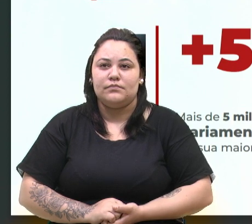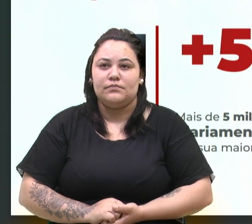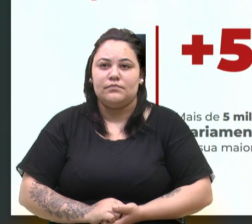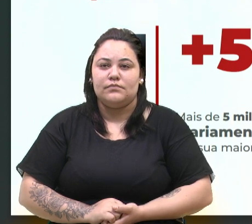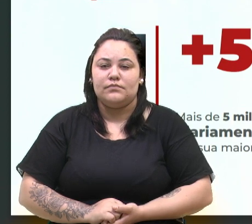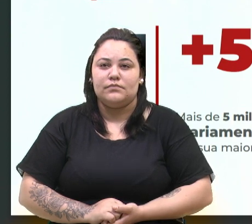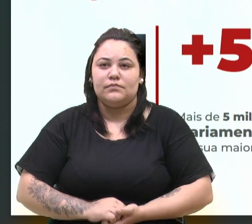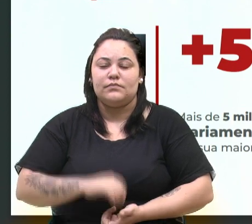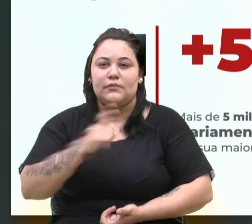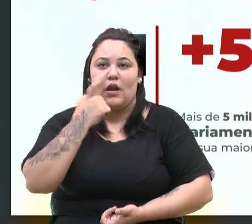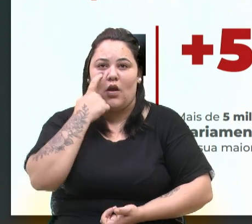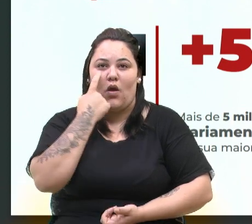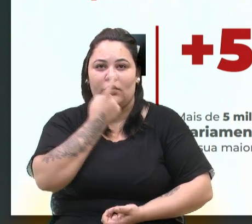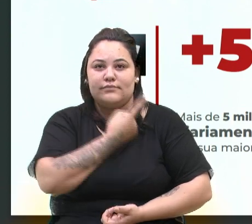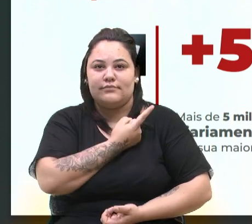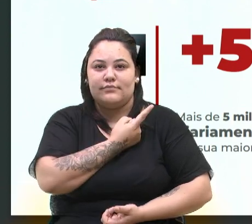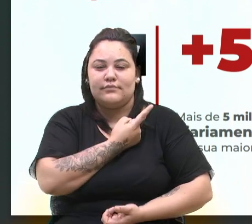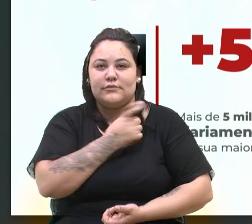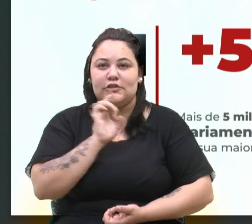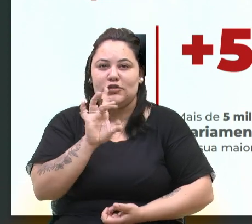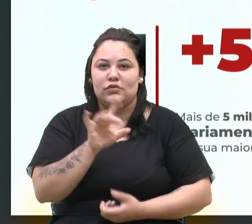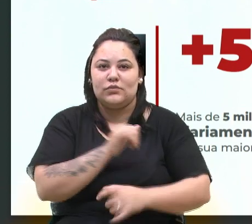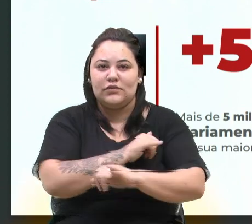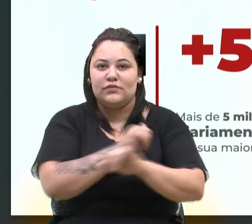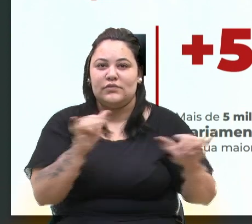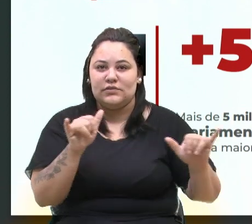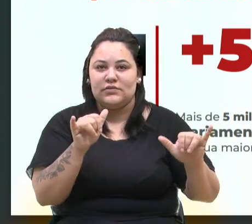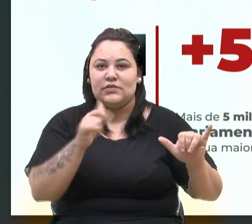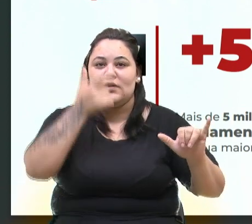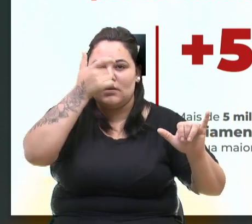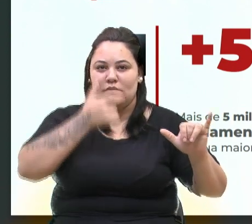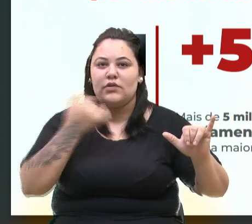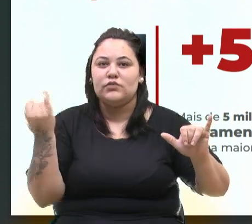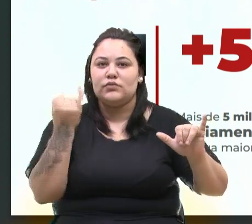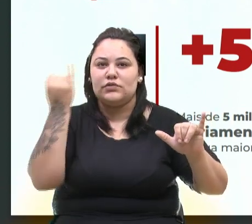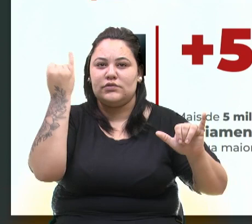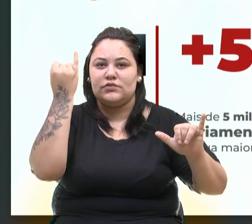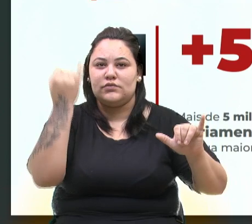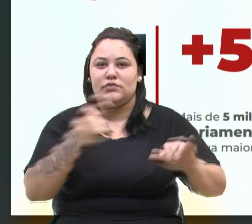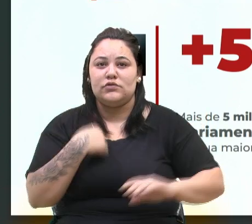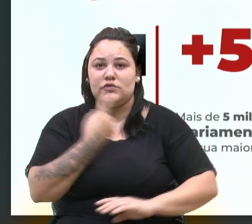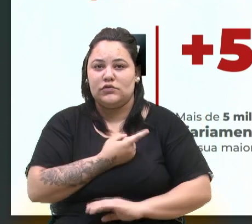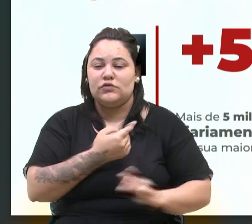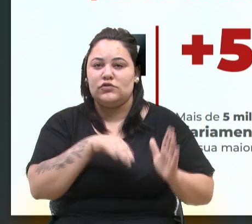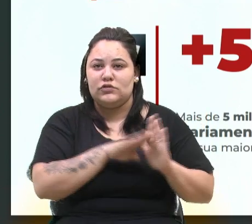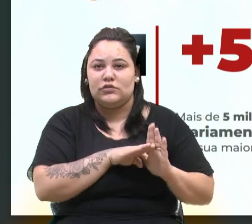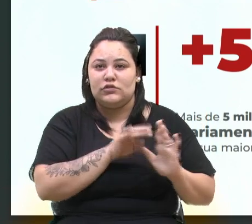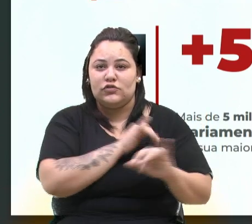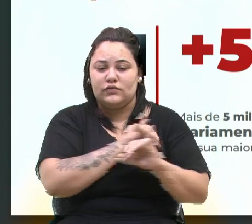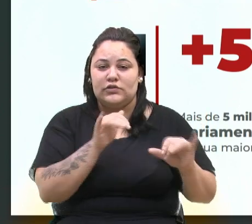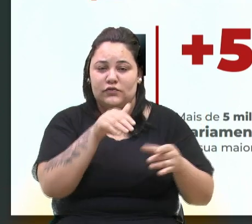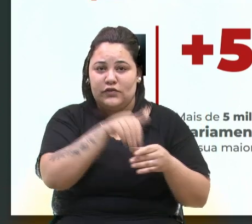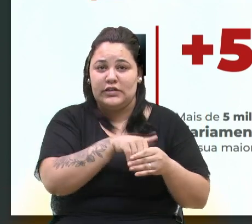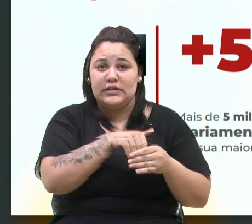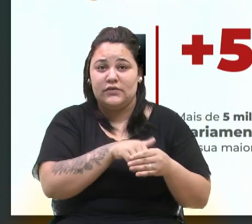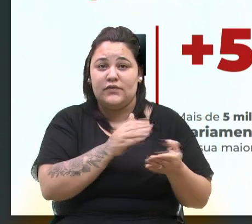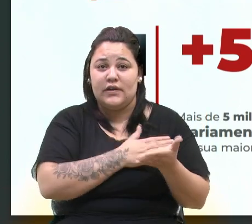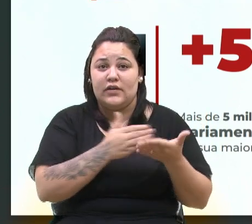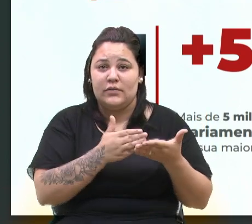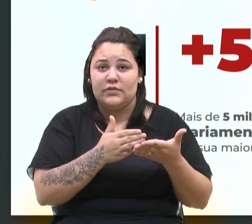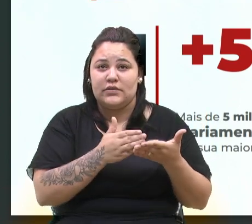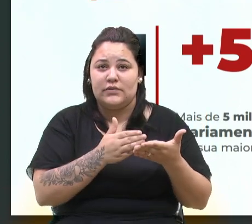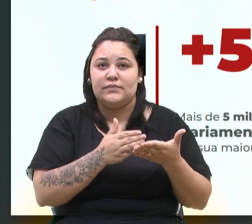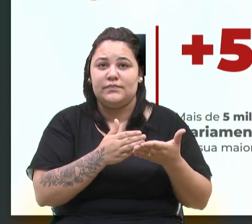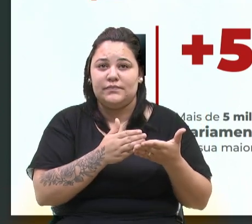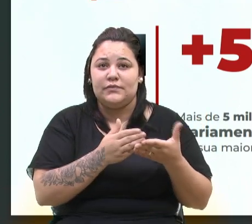E olha aqui, gente, só um dado, porque eu acho que ele é importante. Nós vai chegar a campanha eleitoral e vai começar o bacana, como